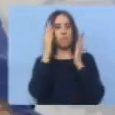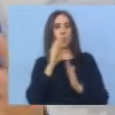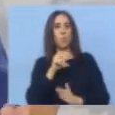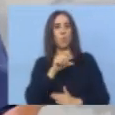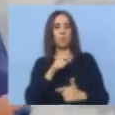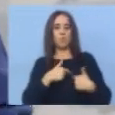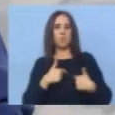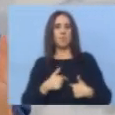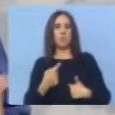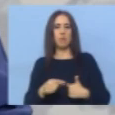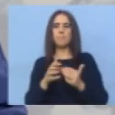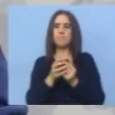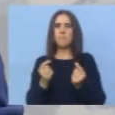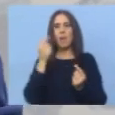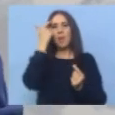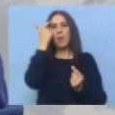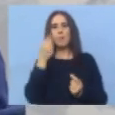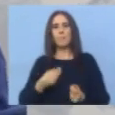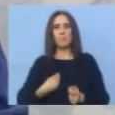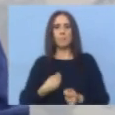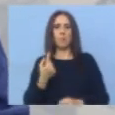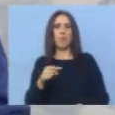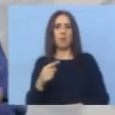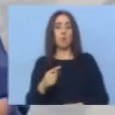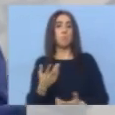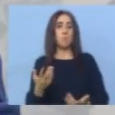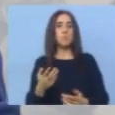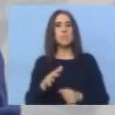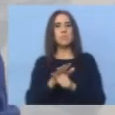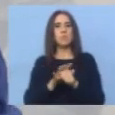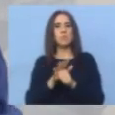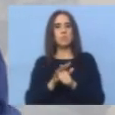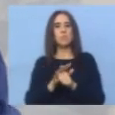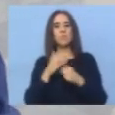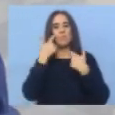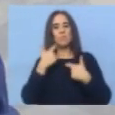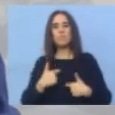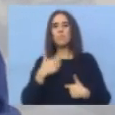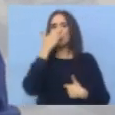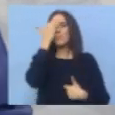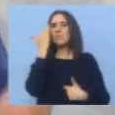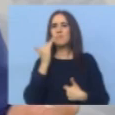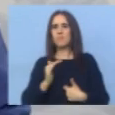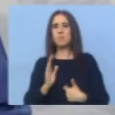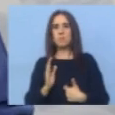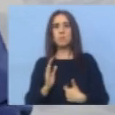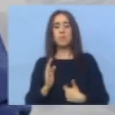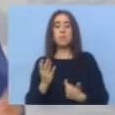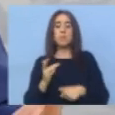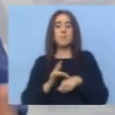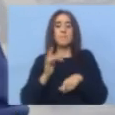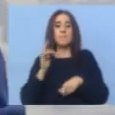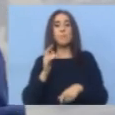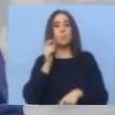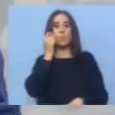E na oração e na mente, nas suas preocupações. Portanto, são situações humanas muito difíceis, é que lhes estão a tocar muito, porque ele